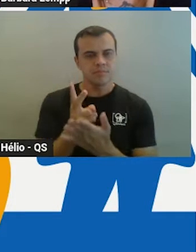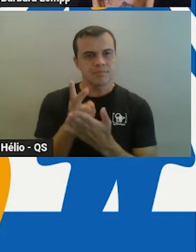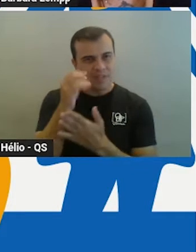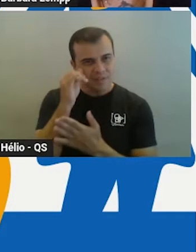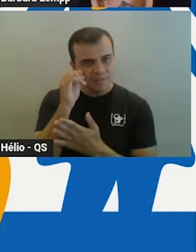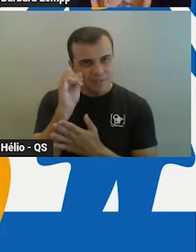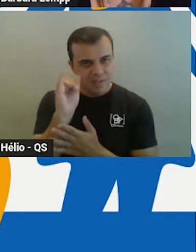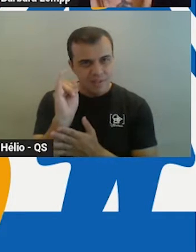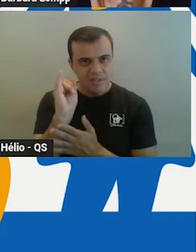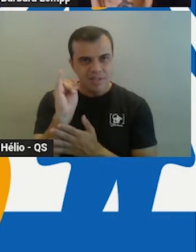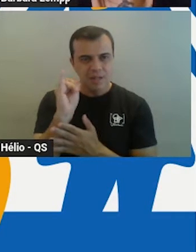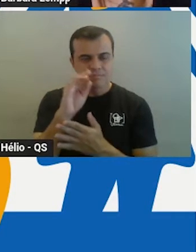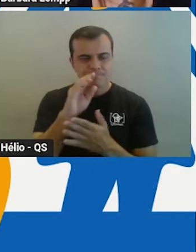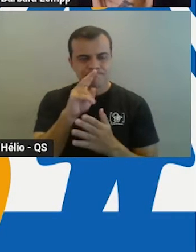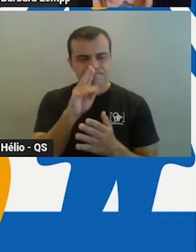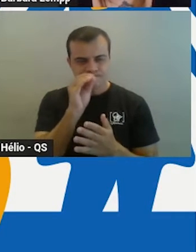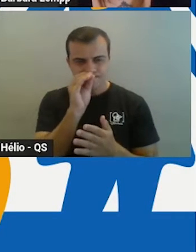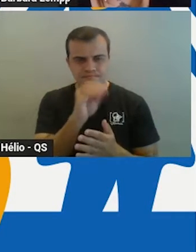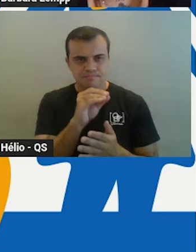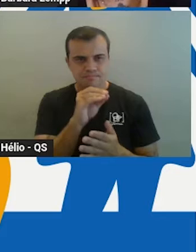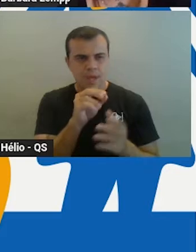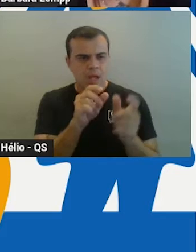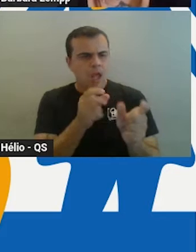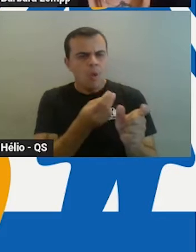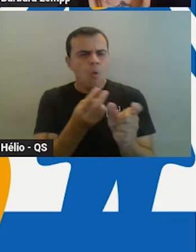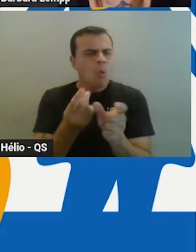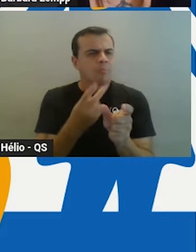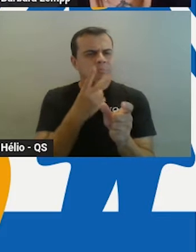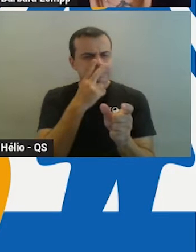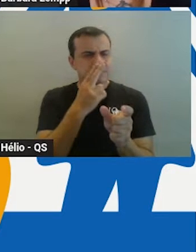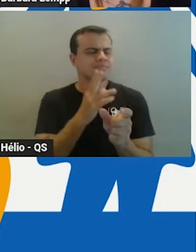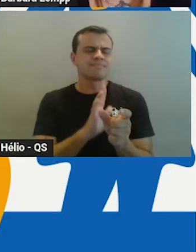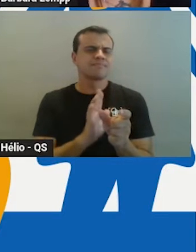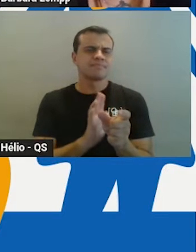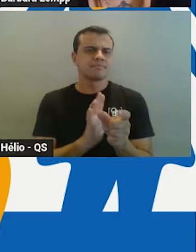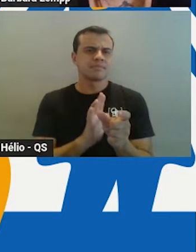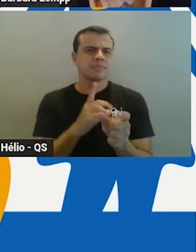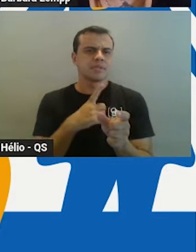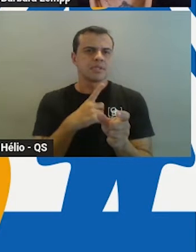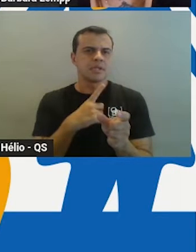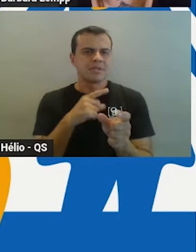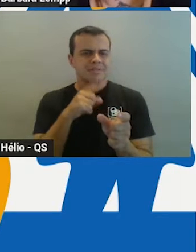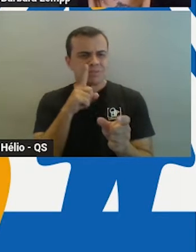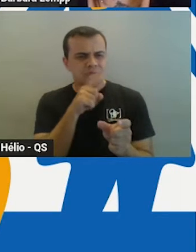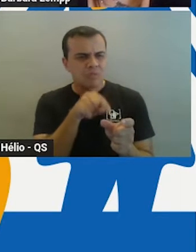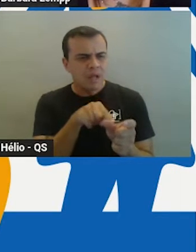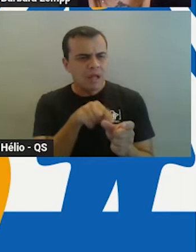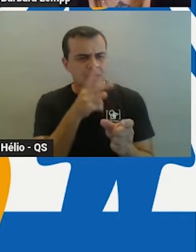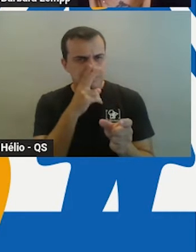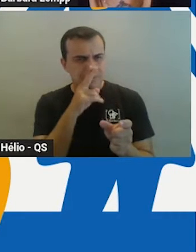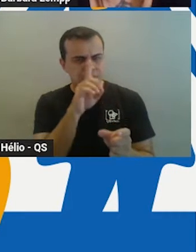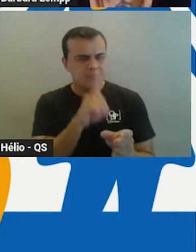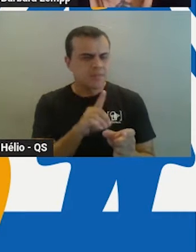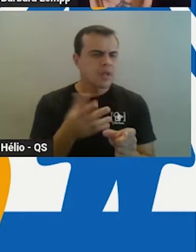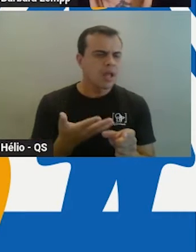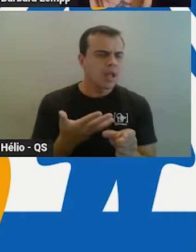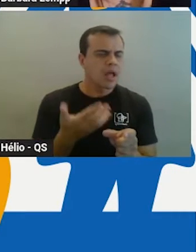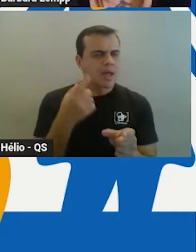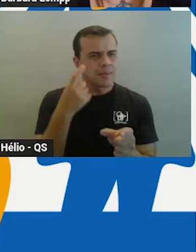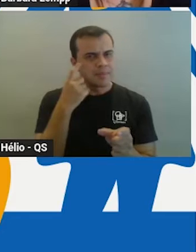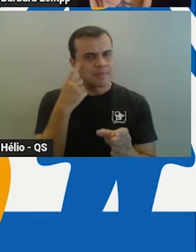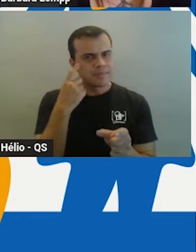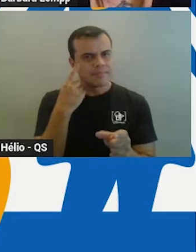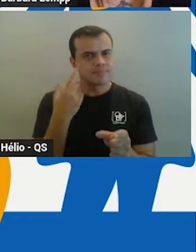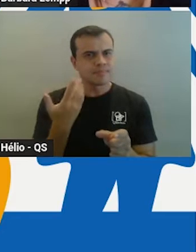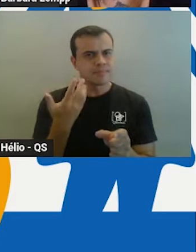os estereótipos que a gente às vezes vê uma pessoa com alguma dificuldade, alguma deficiência,